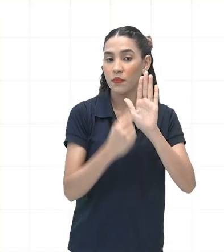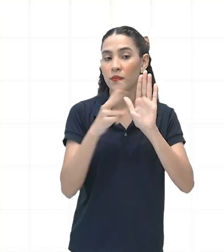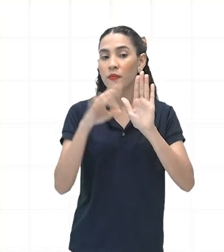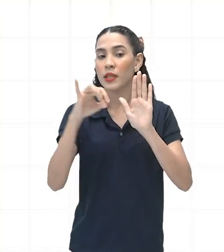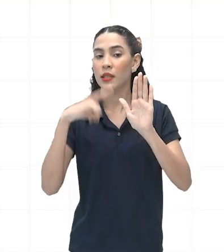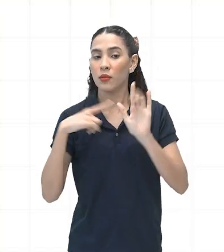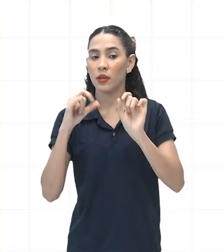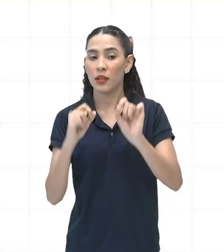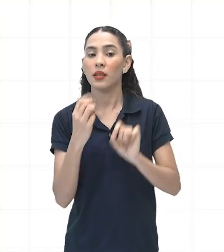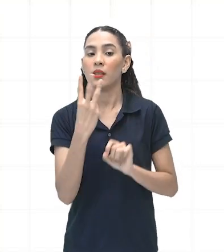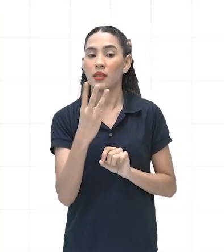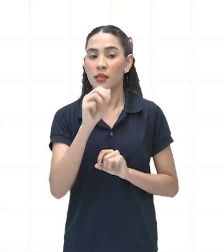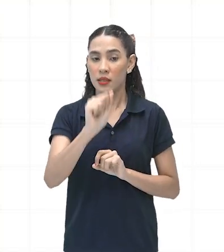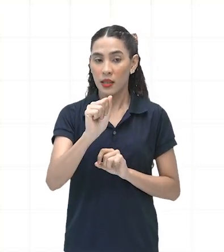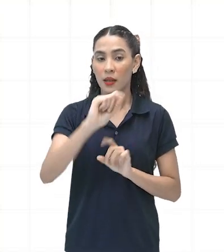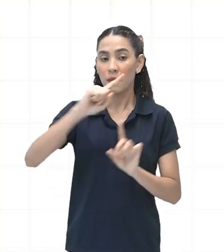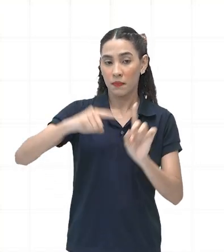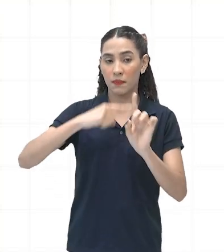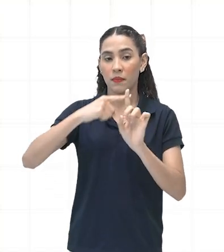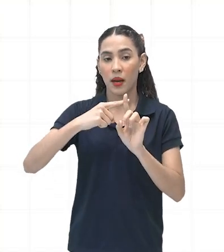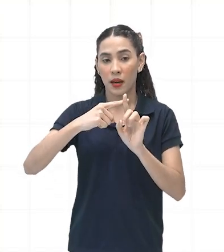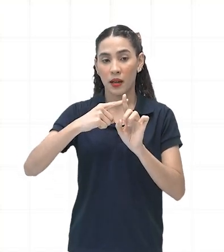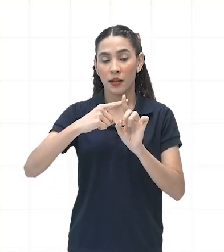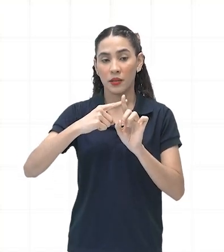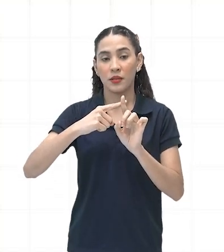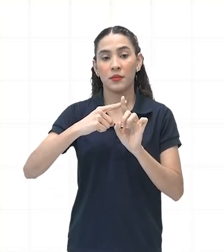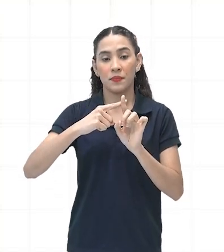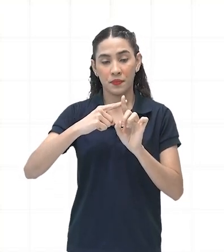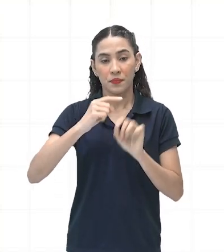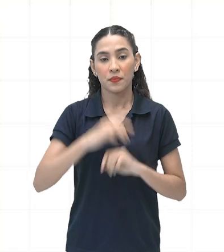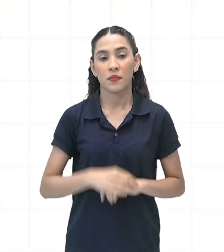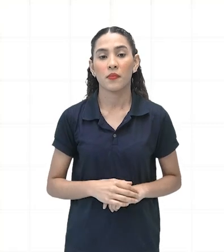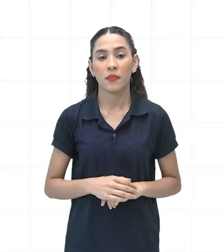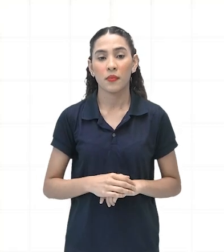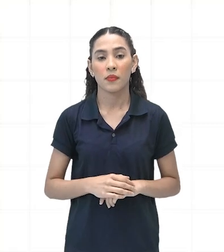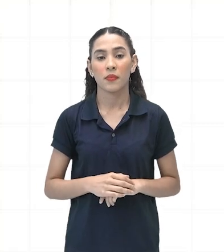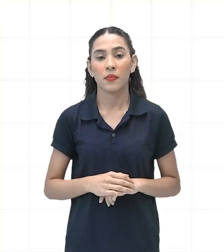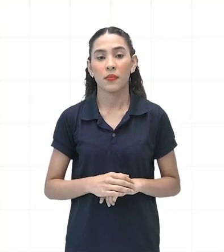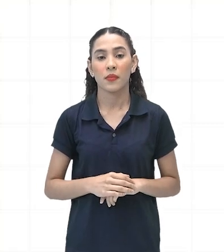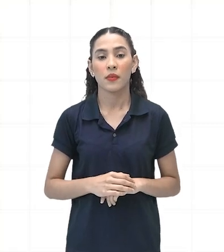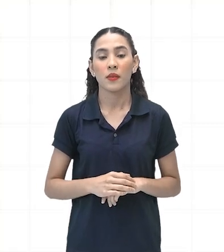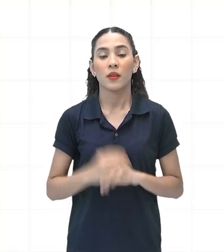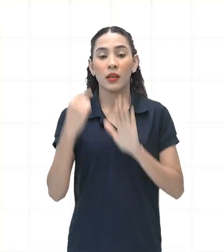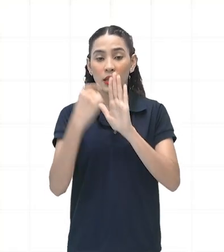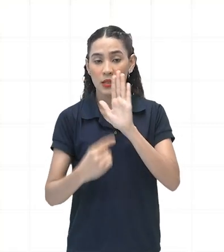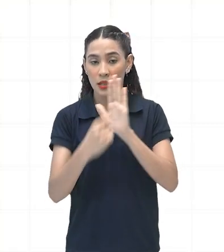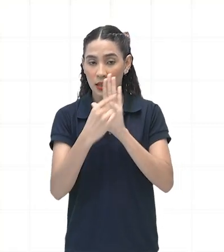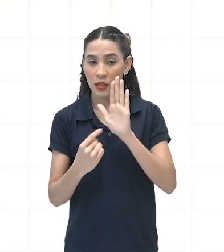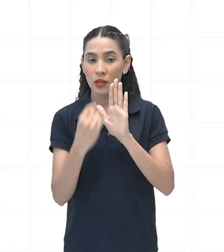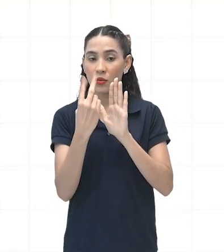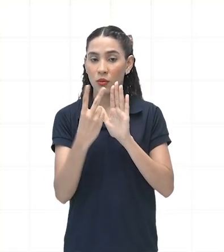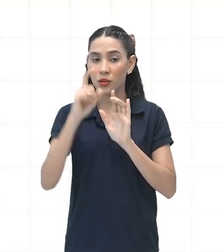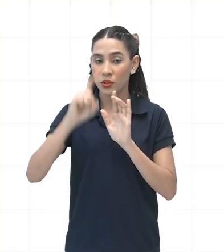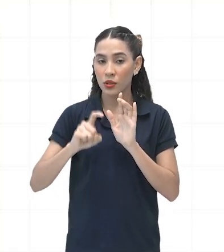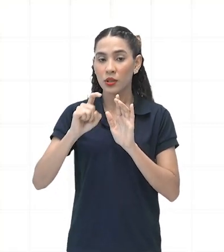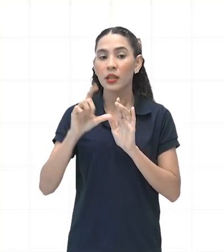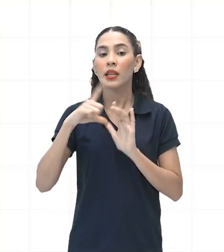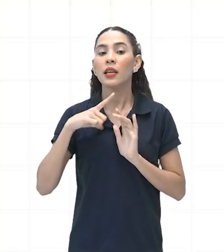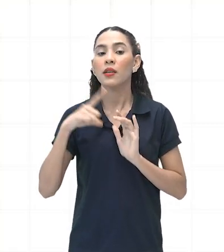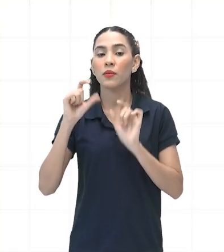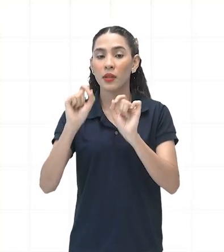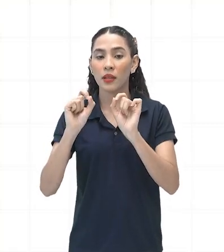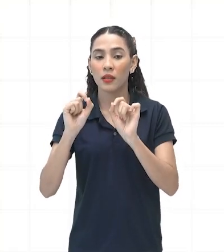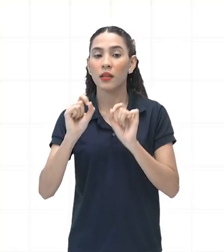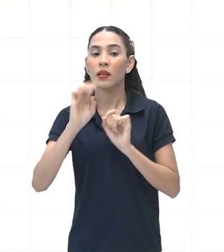quem? 3a. Mais é da regra, então vou repetir. Tirando 2x mais 2 dessa parcela, sobra exatamente